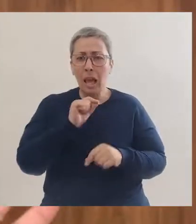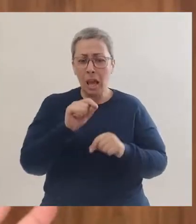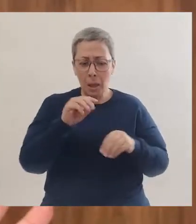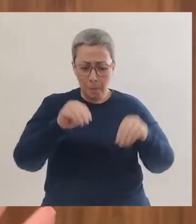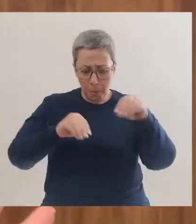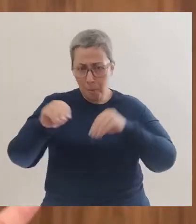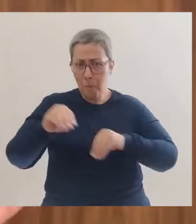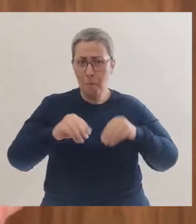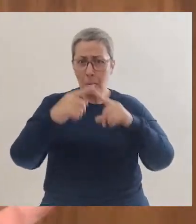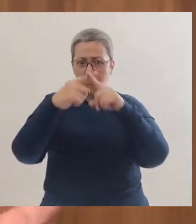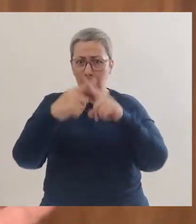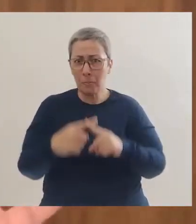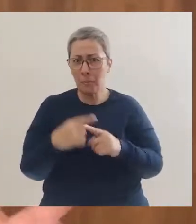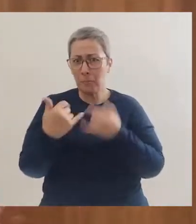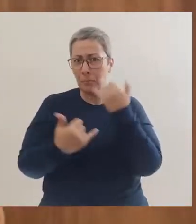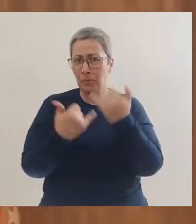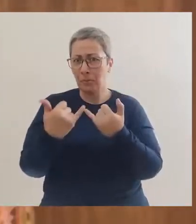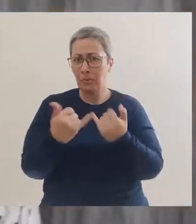jogos pra gente brincar.